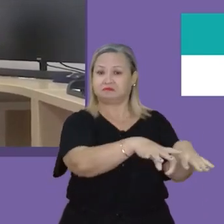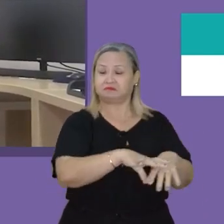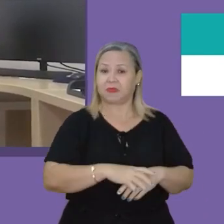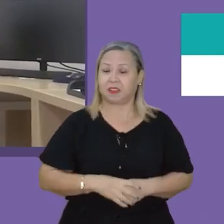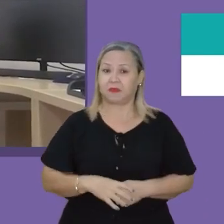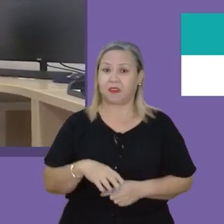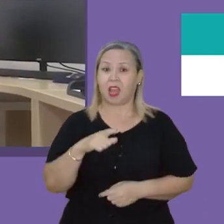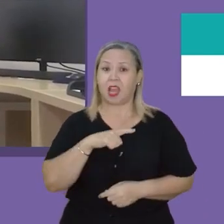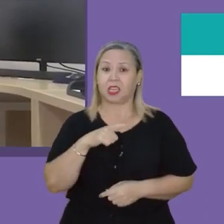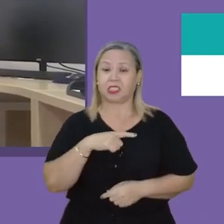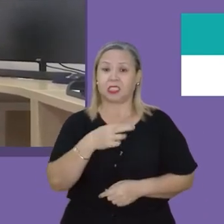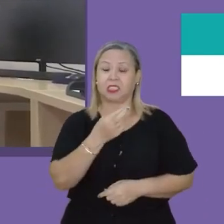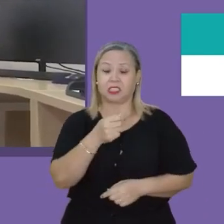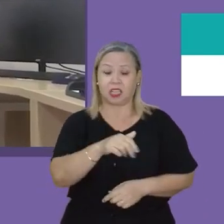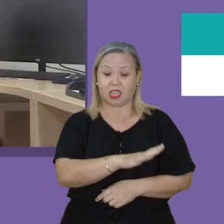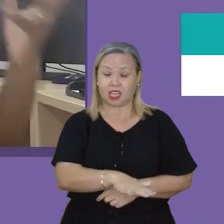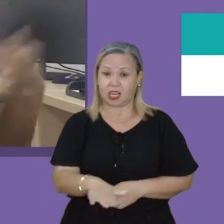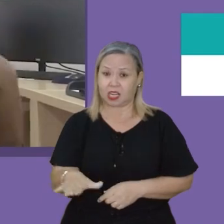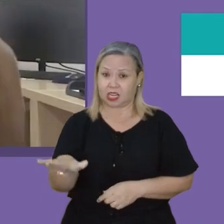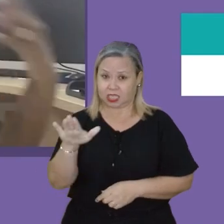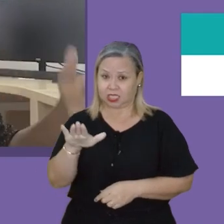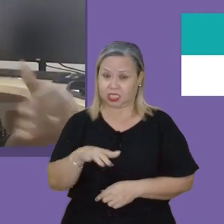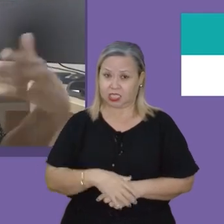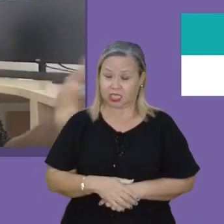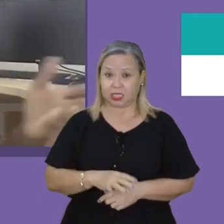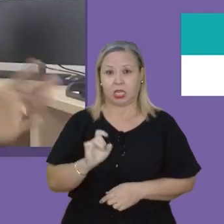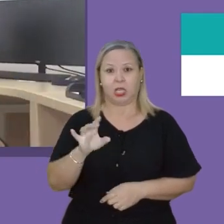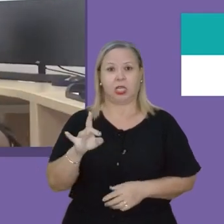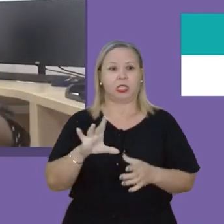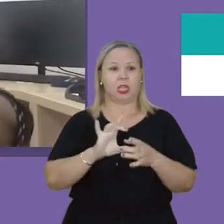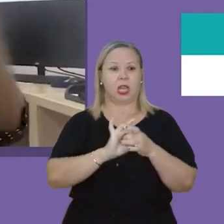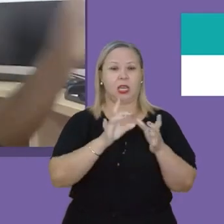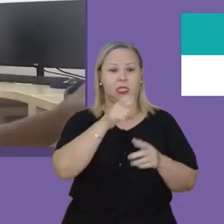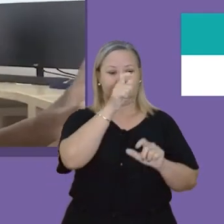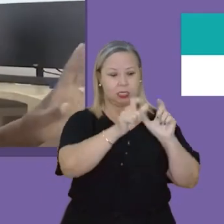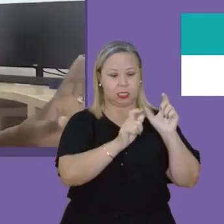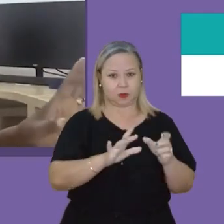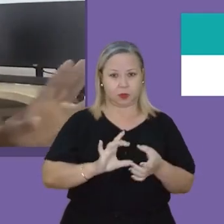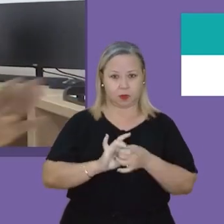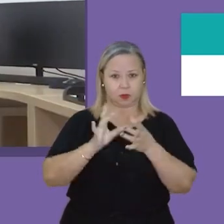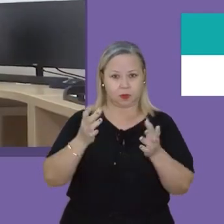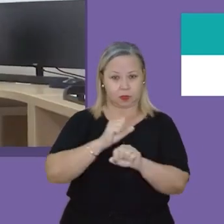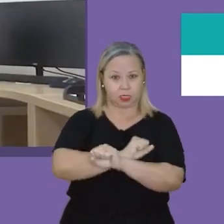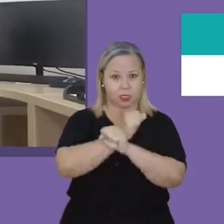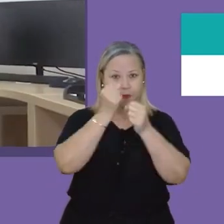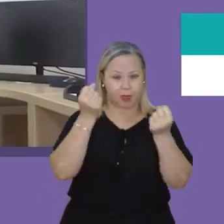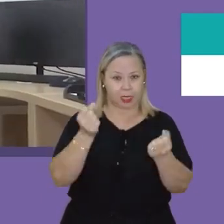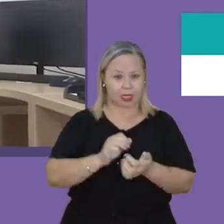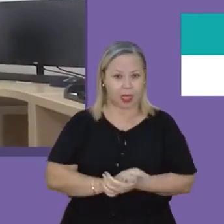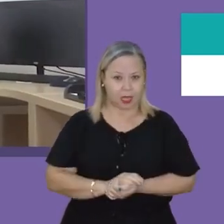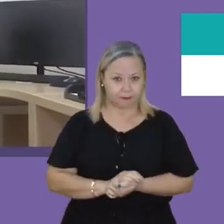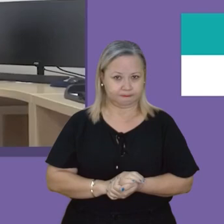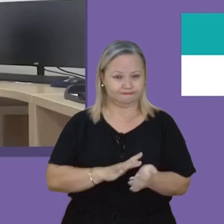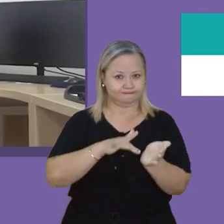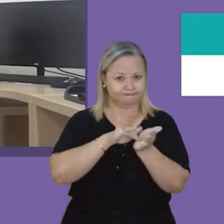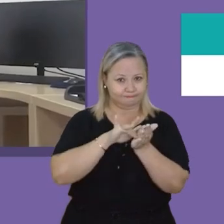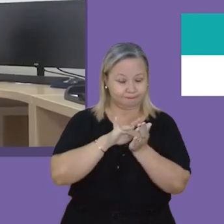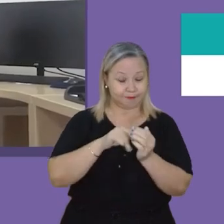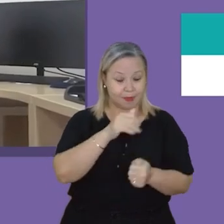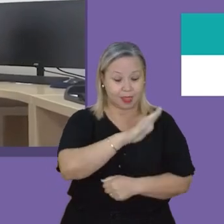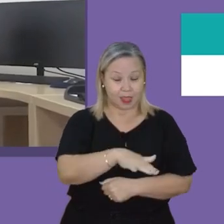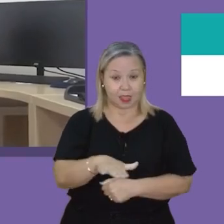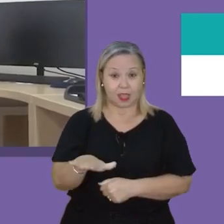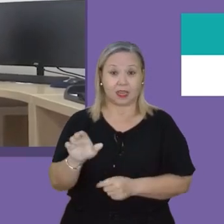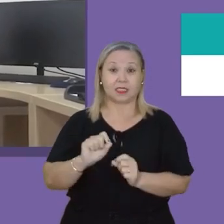ter aquelas crianças, já que os abolicionistas estavam ali, para dar um disfarce. Não, aquelas